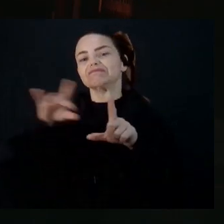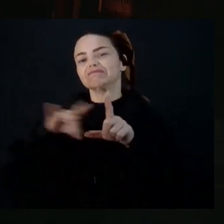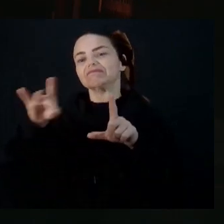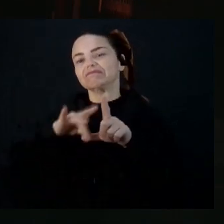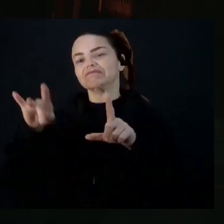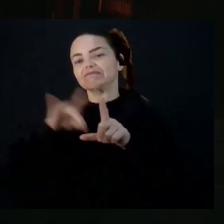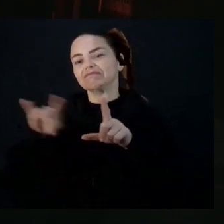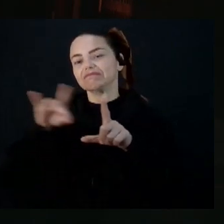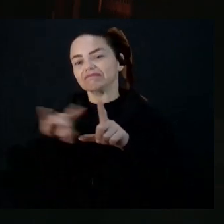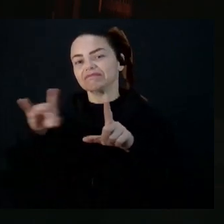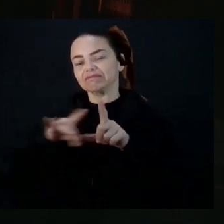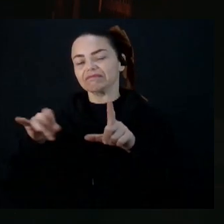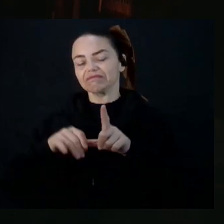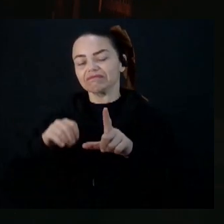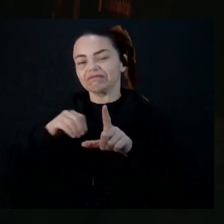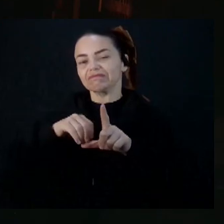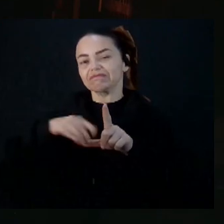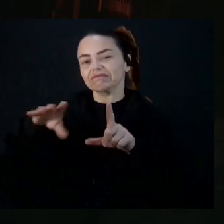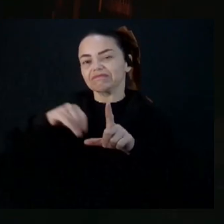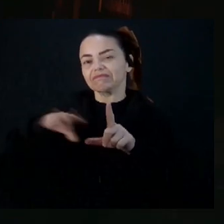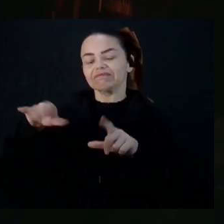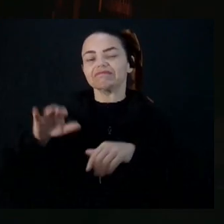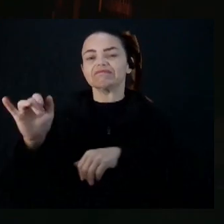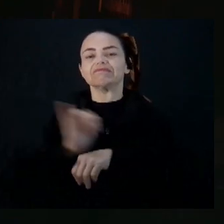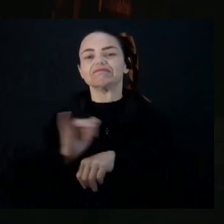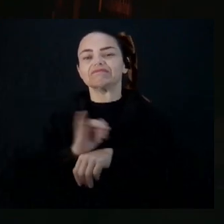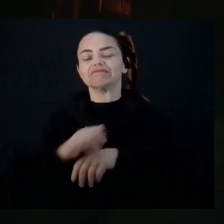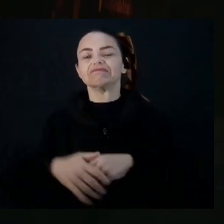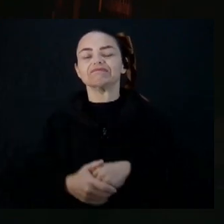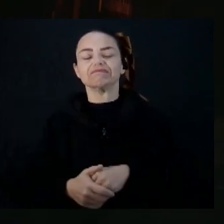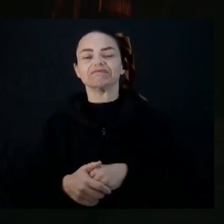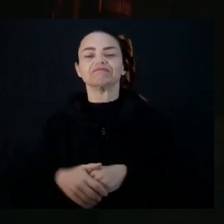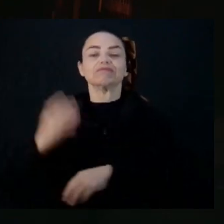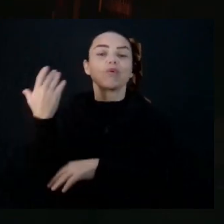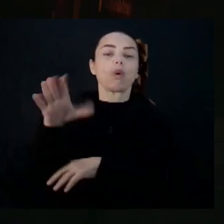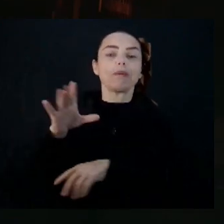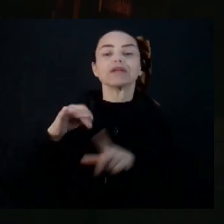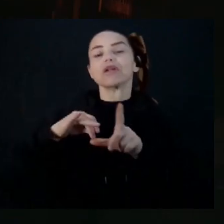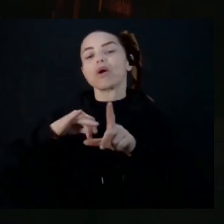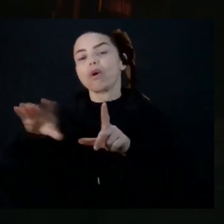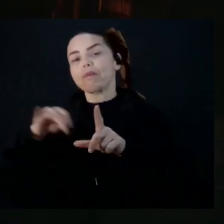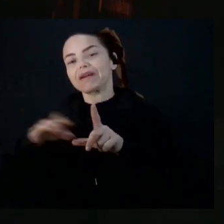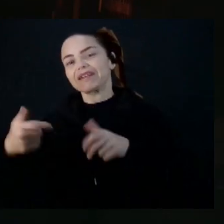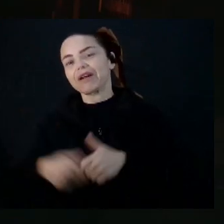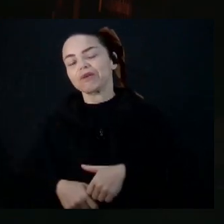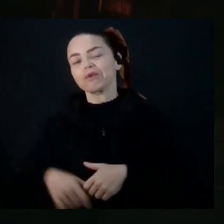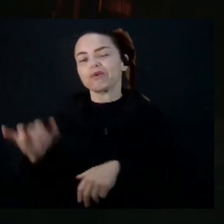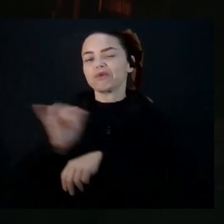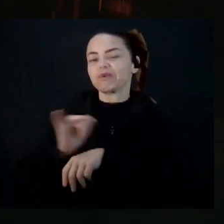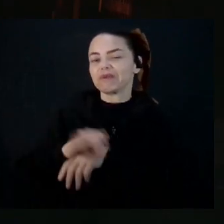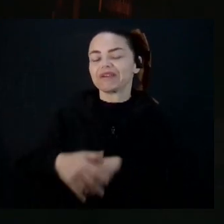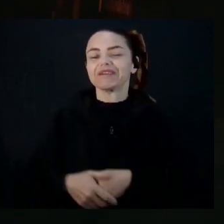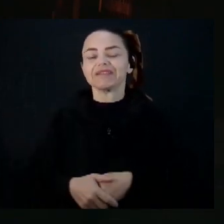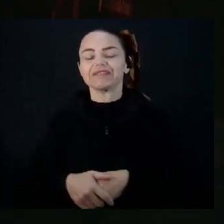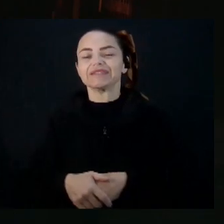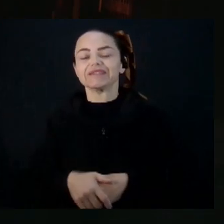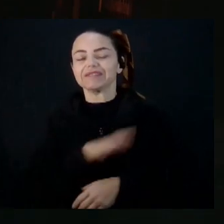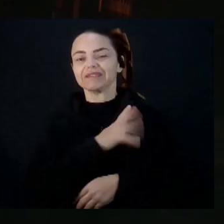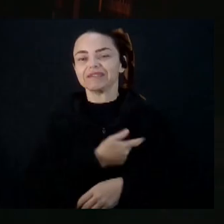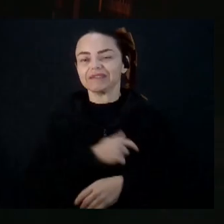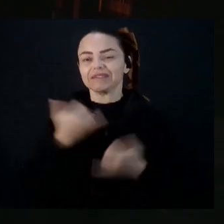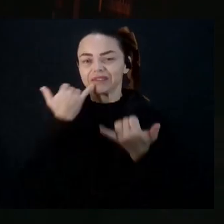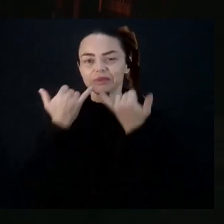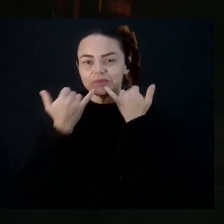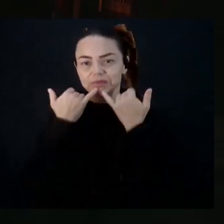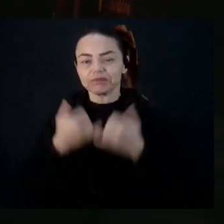ter essa informação compartilhada, gente. Informação salva, informação muda expectativas,